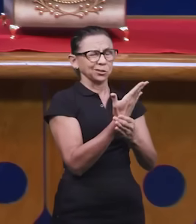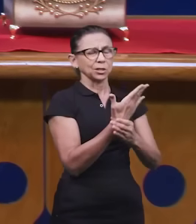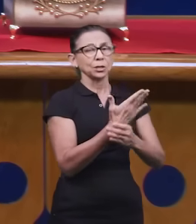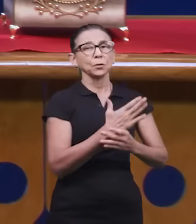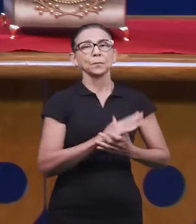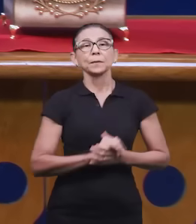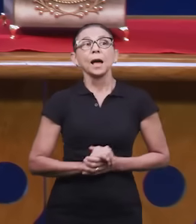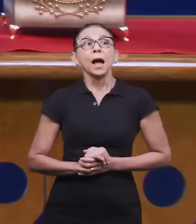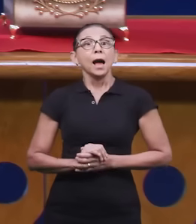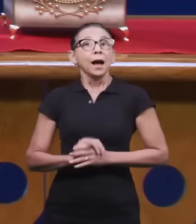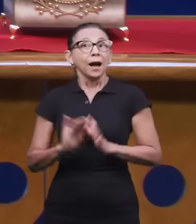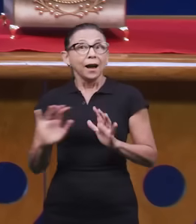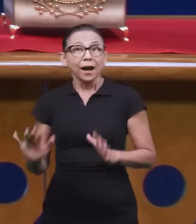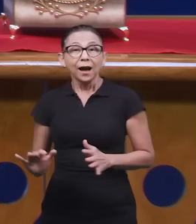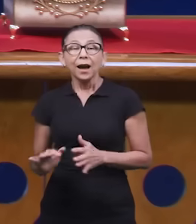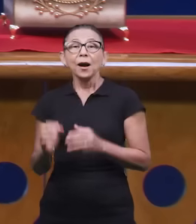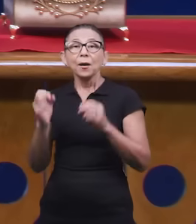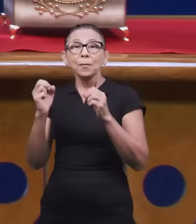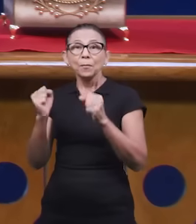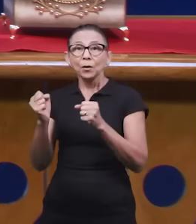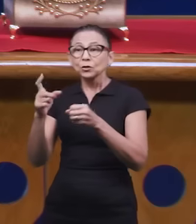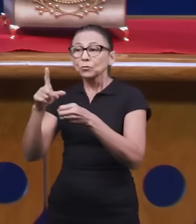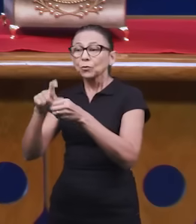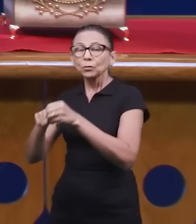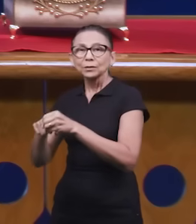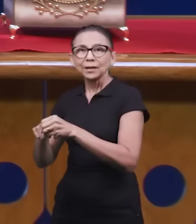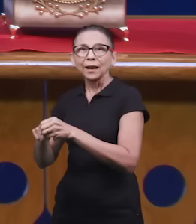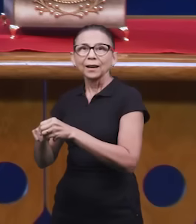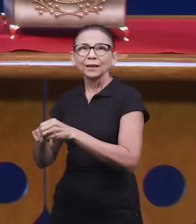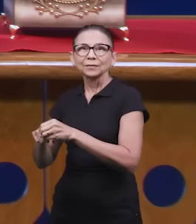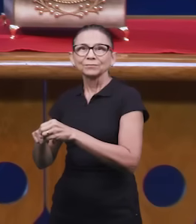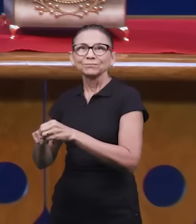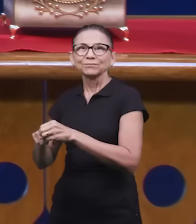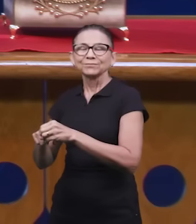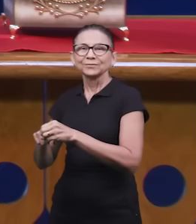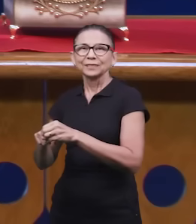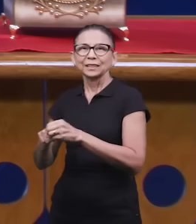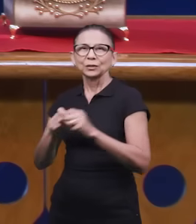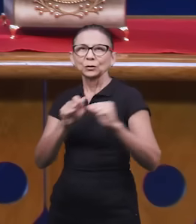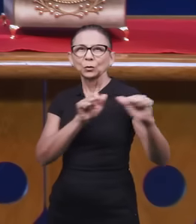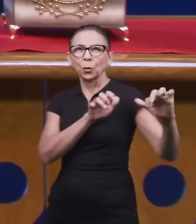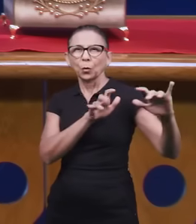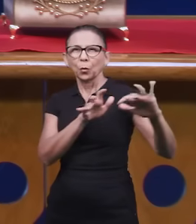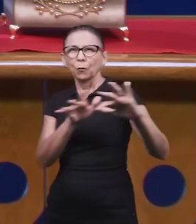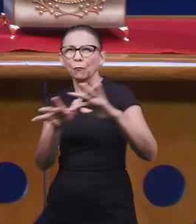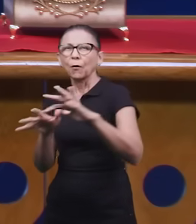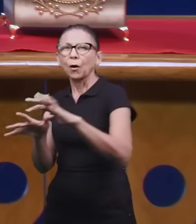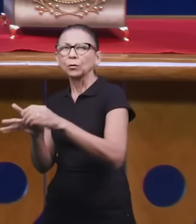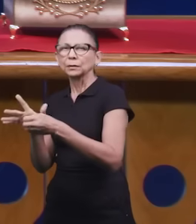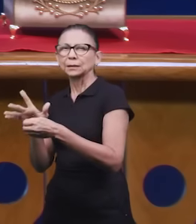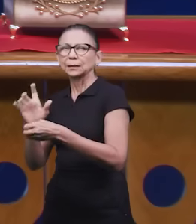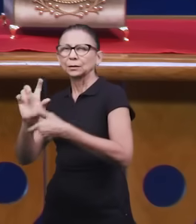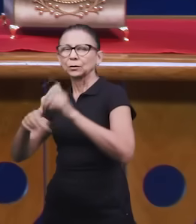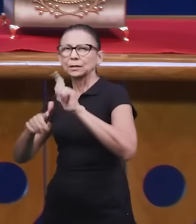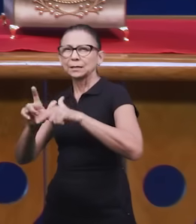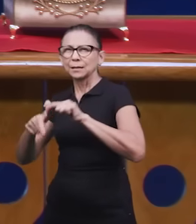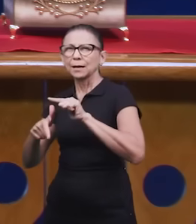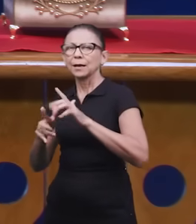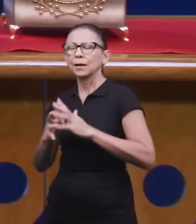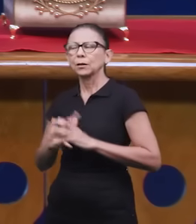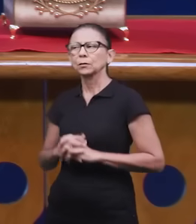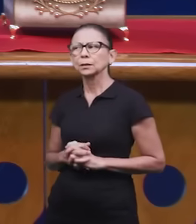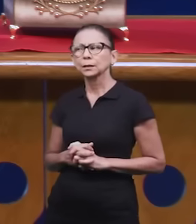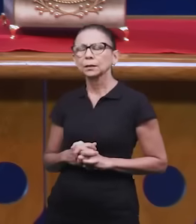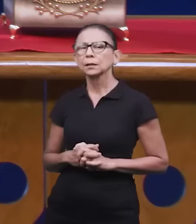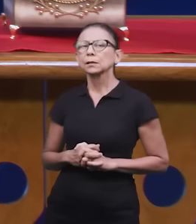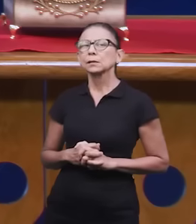das nações e voltam para a terra de Israel e ficam visíveis. Na hora que isso acontecer, diz a palavra que vai acontecer na